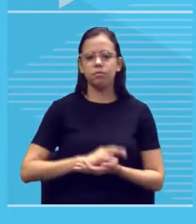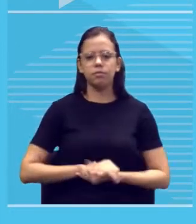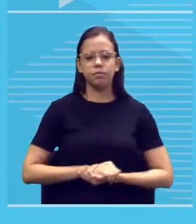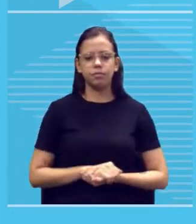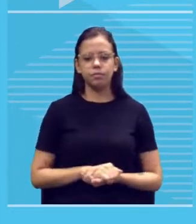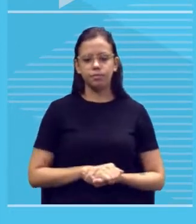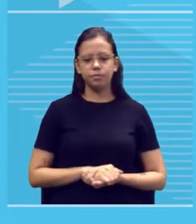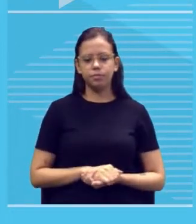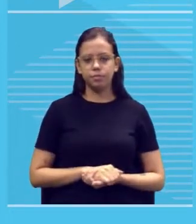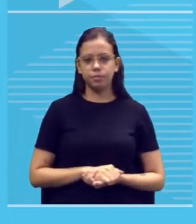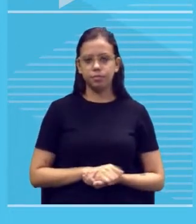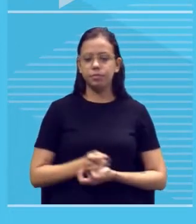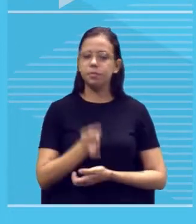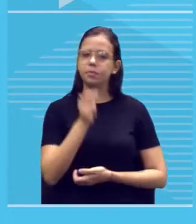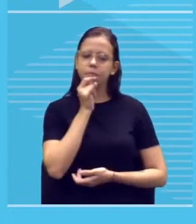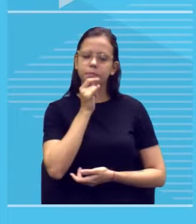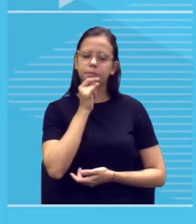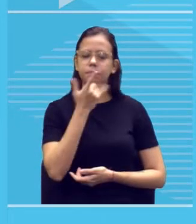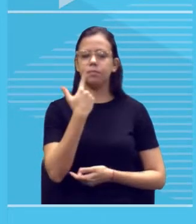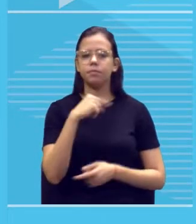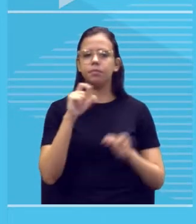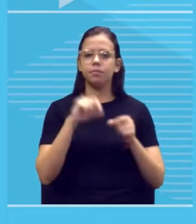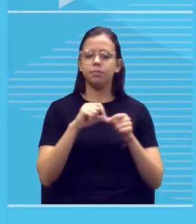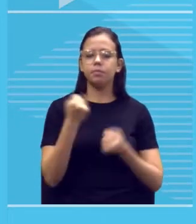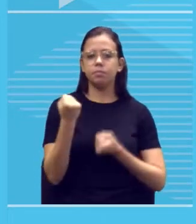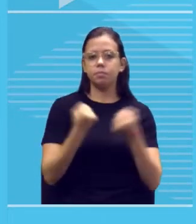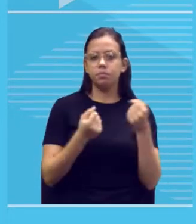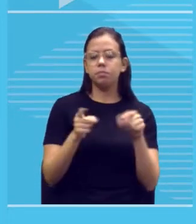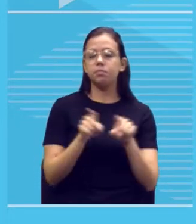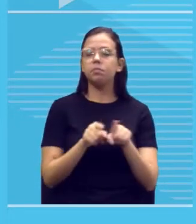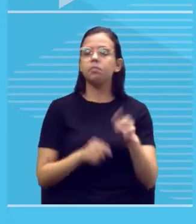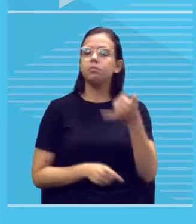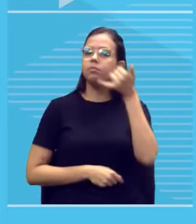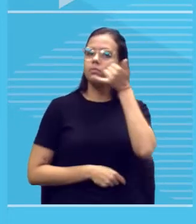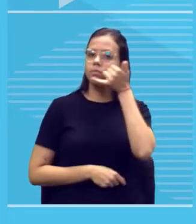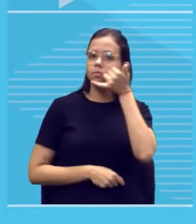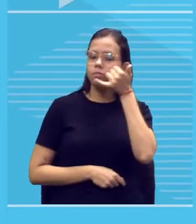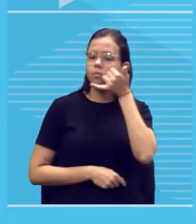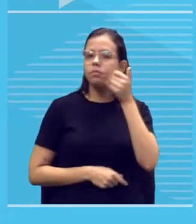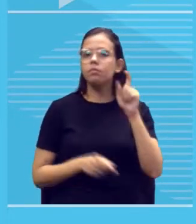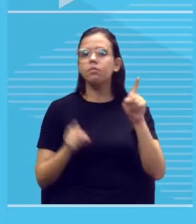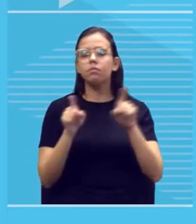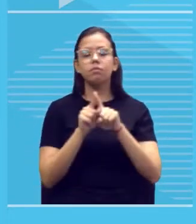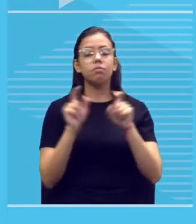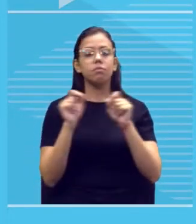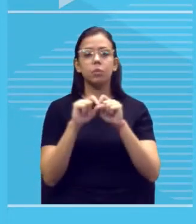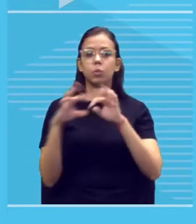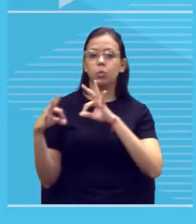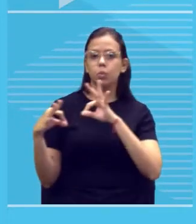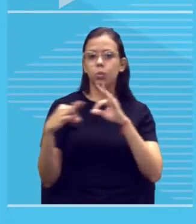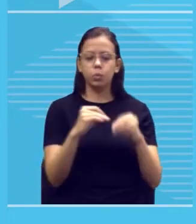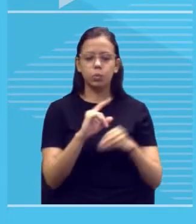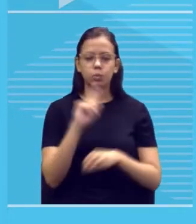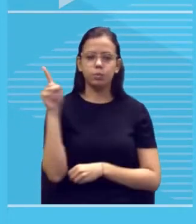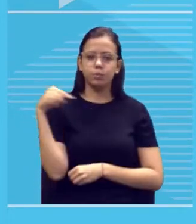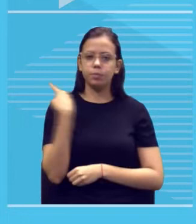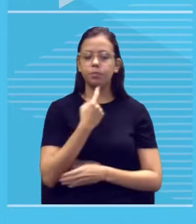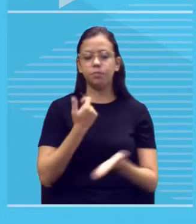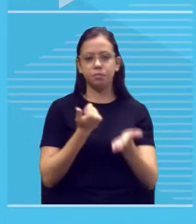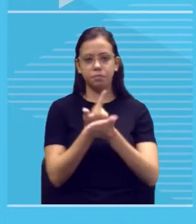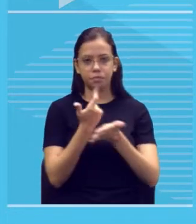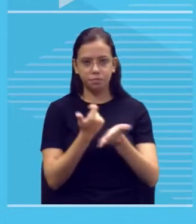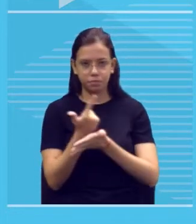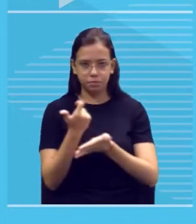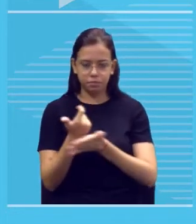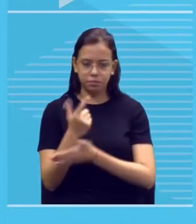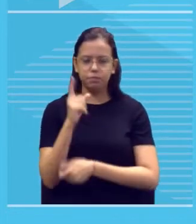o que faz o carro o que faz o smartphone o que faz tudo que a gente consome né aquele